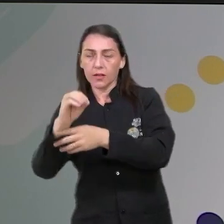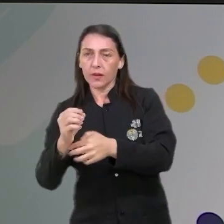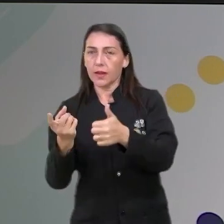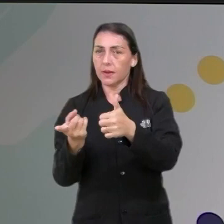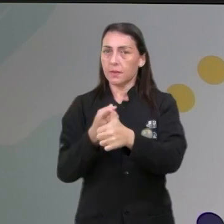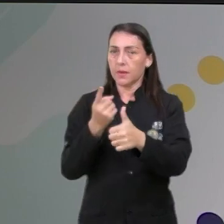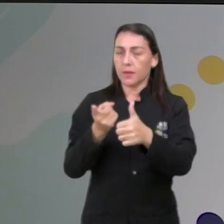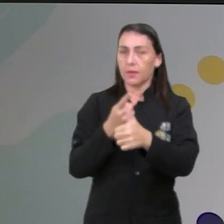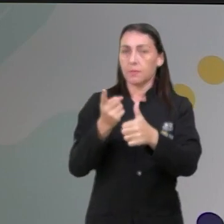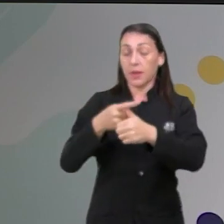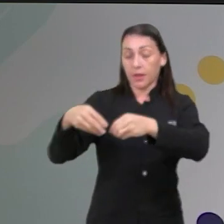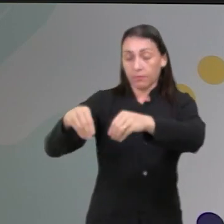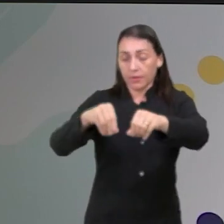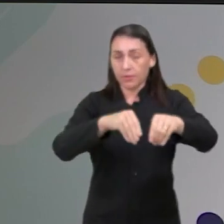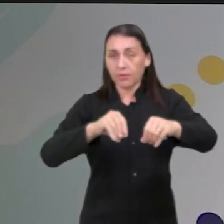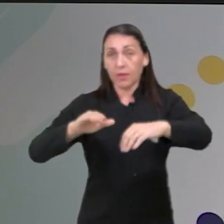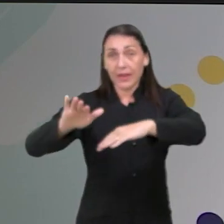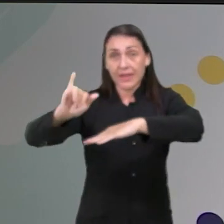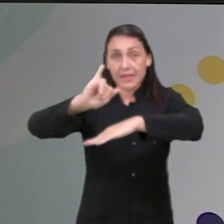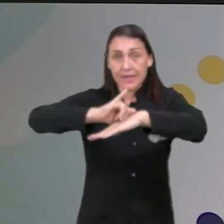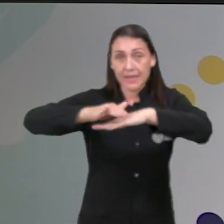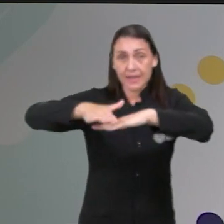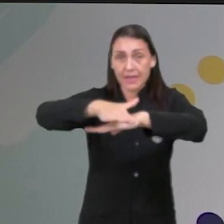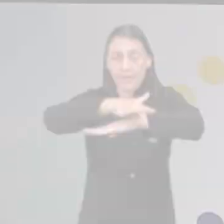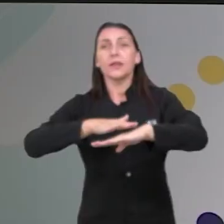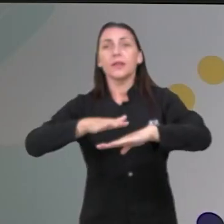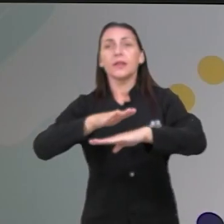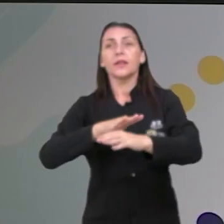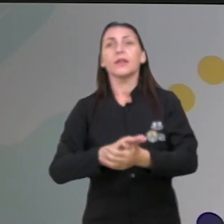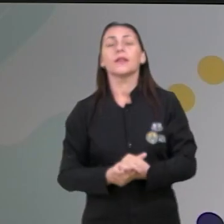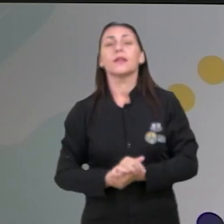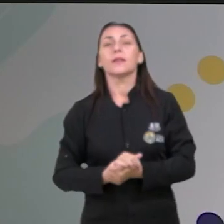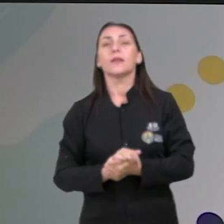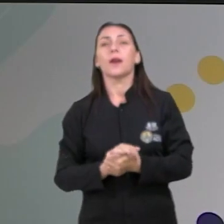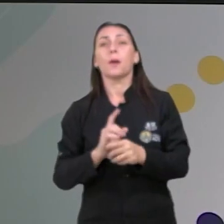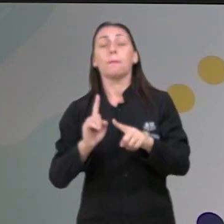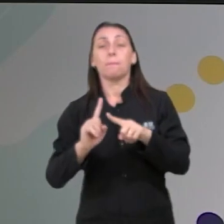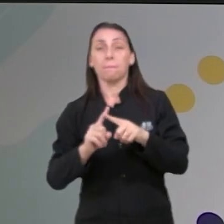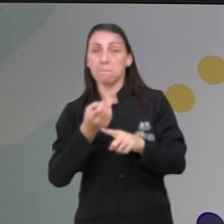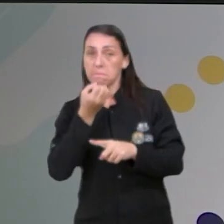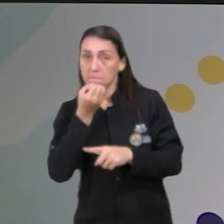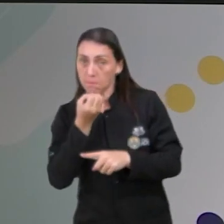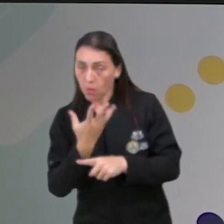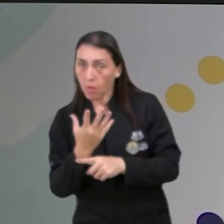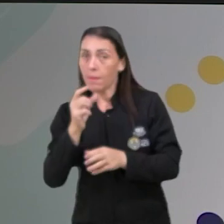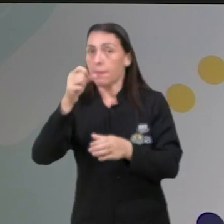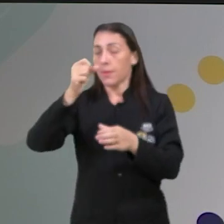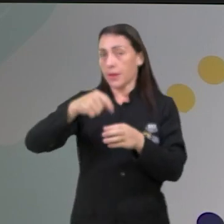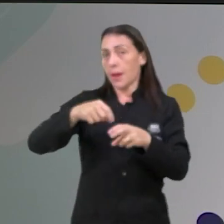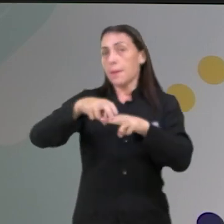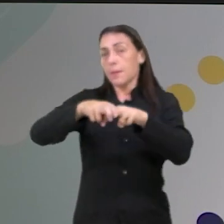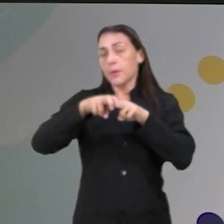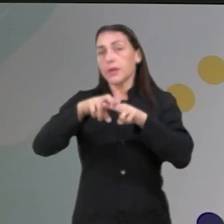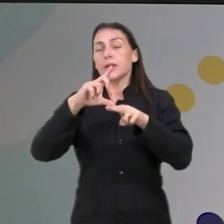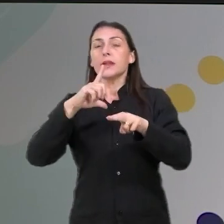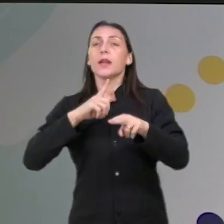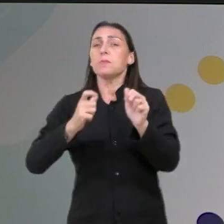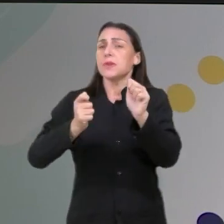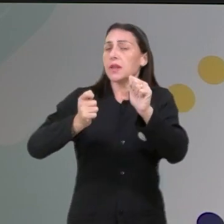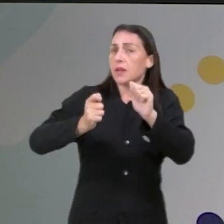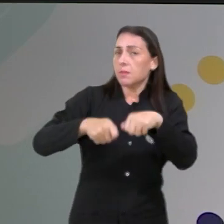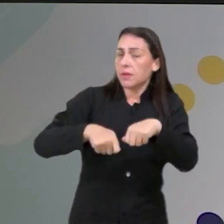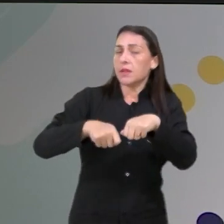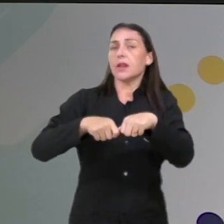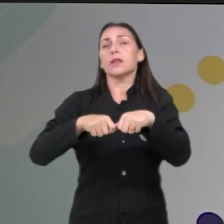primeira parte ali do solo, da superfície, é uma parte mais fértil, tá? Por isso que temos aí a capacidade